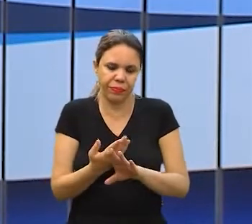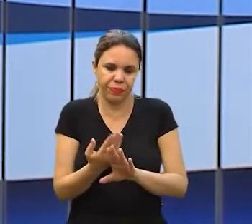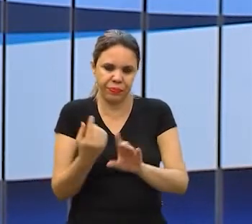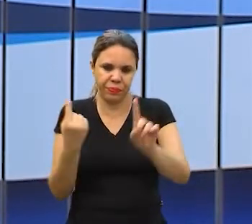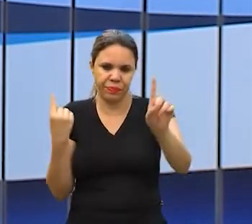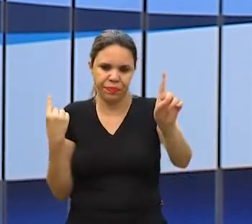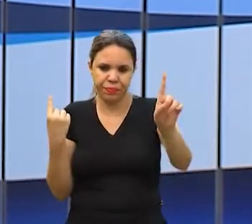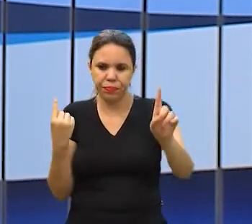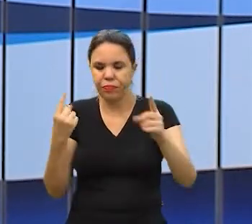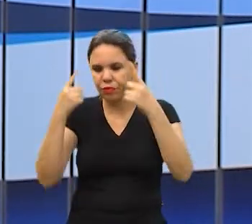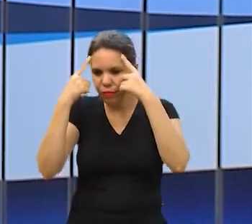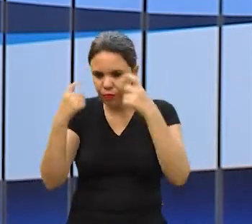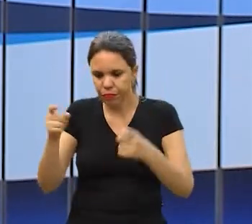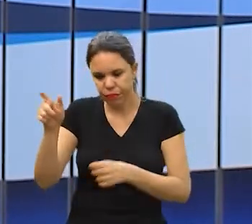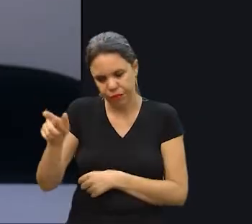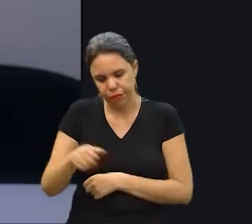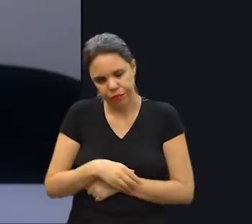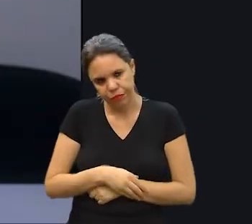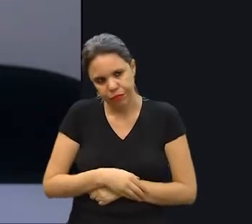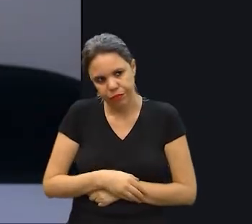se afastando desse agressor?